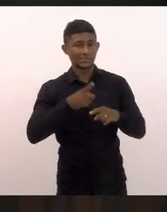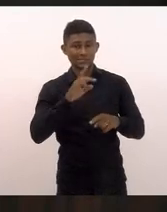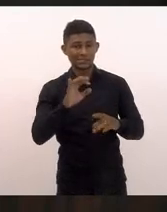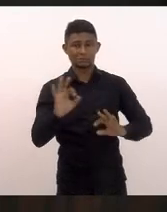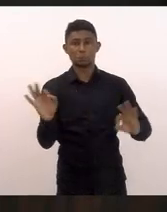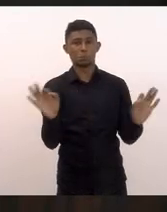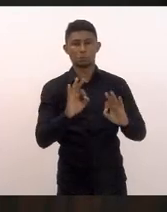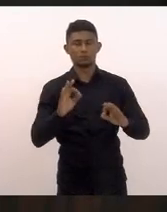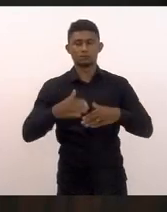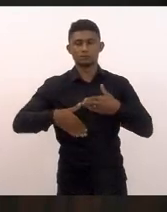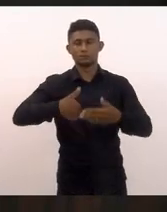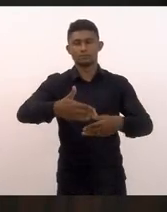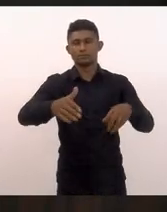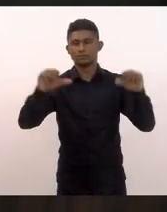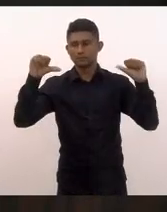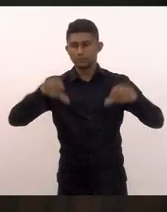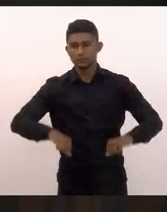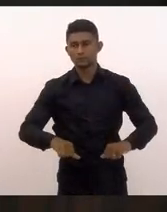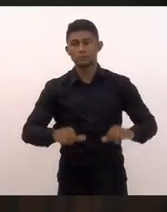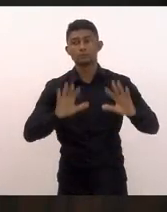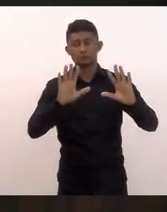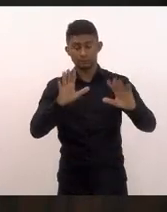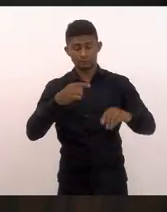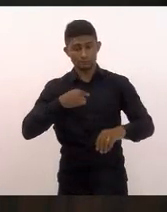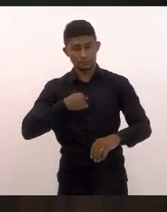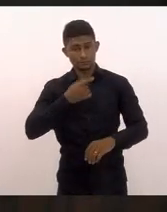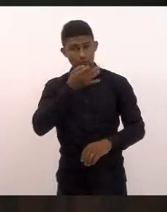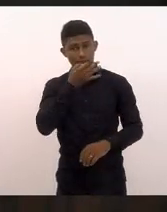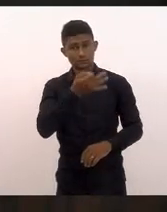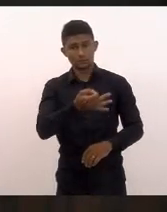Mas fica a minha posição.